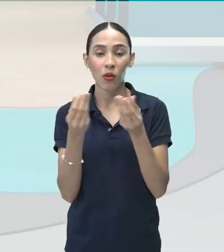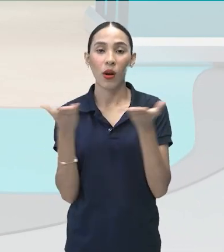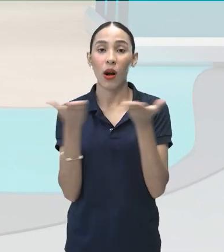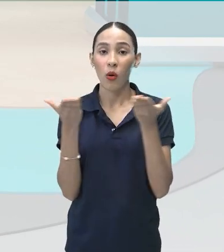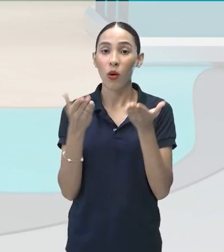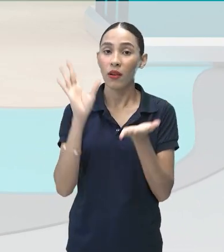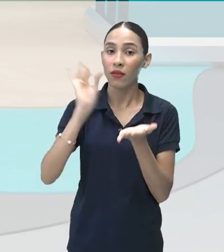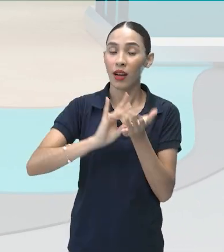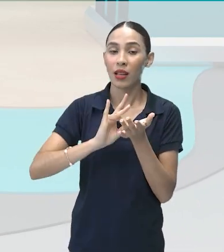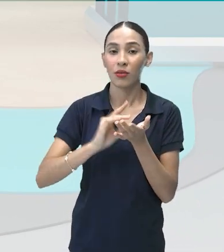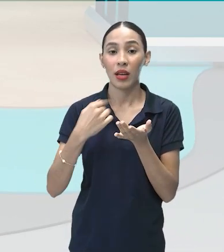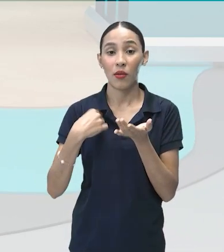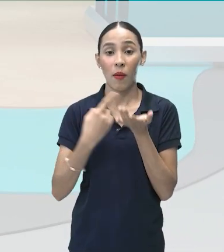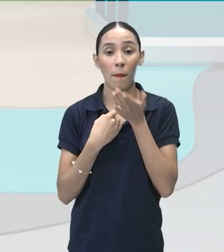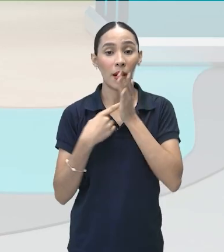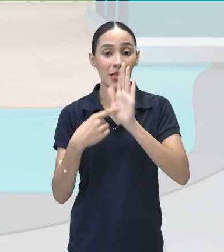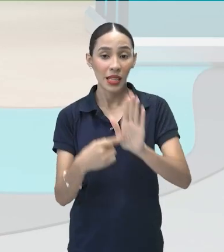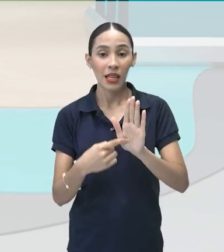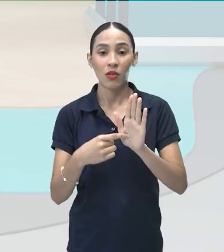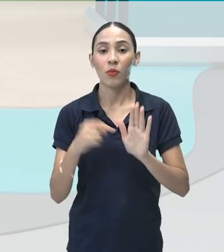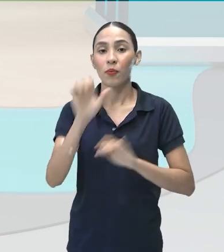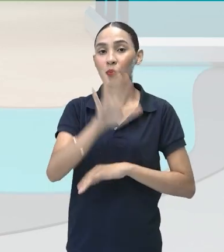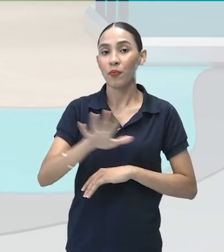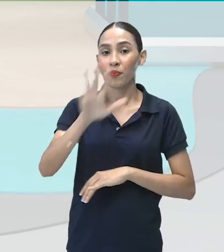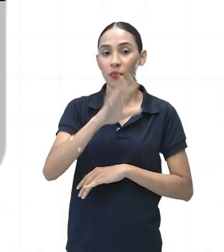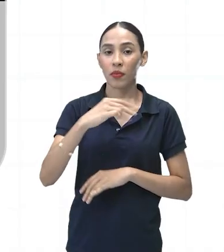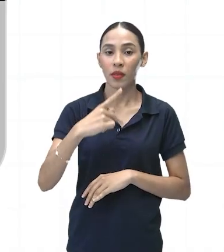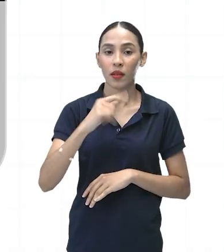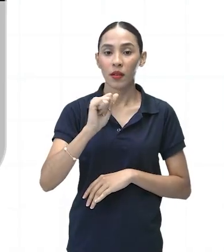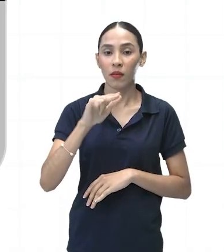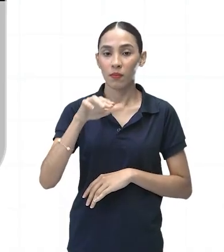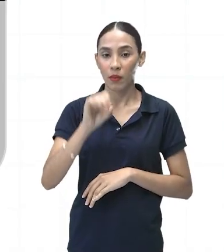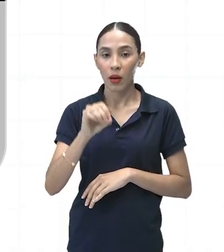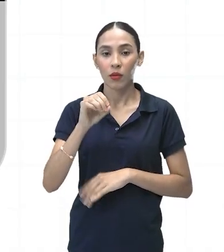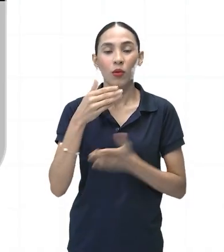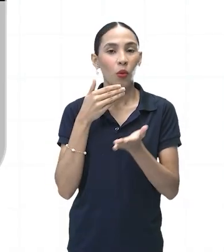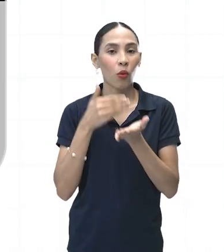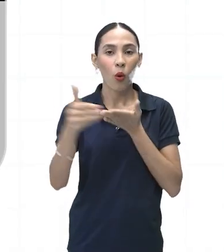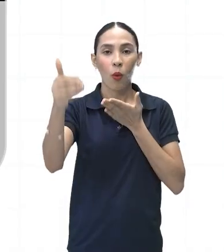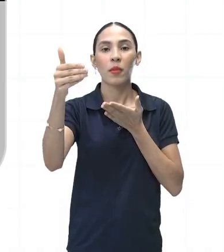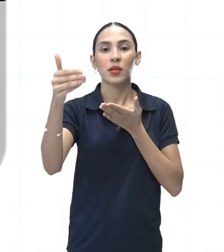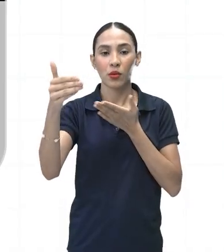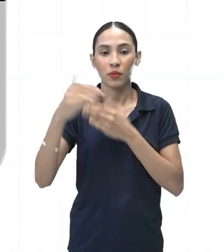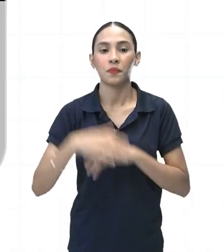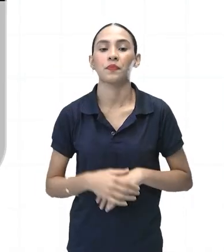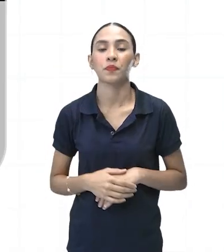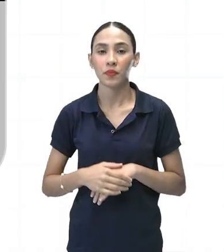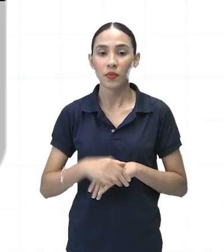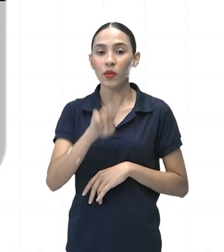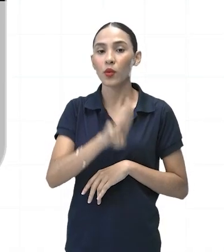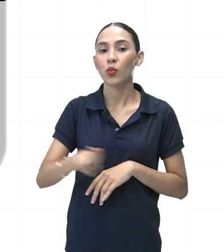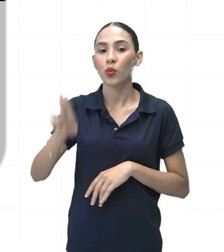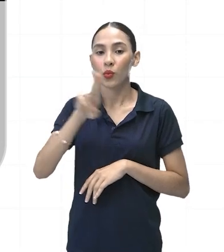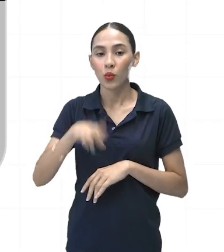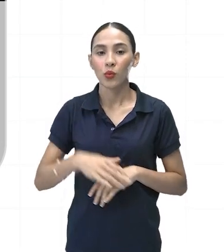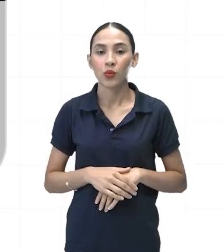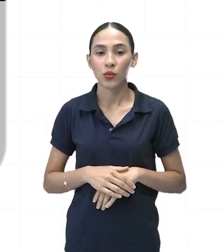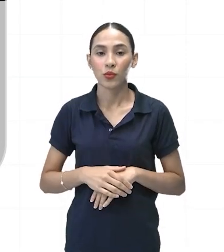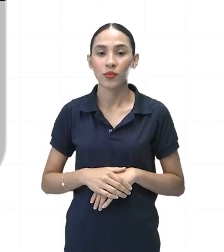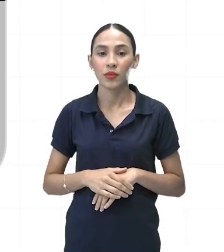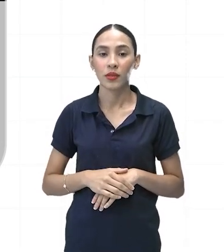essência. Eu trouxe para vocês aqui uma obra de Paul Cézanne que deu início a esse pontapé da utilização